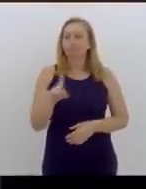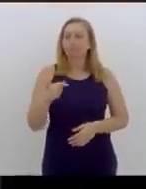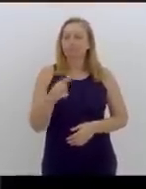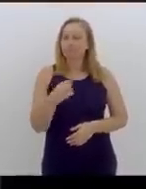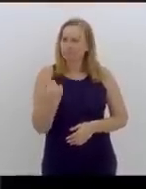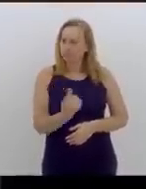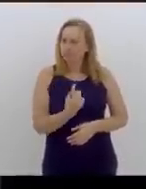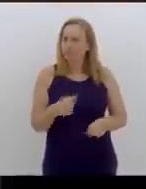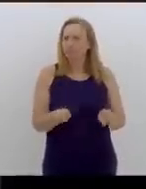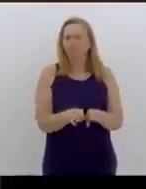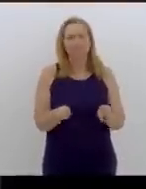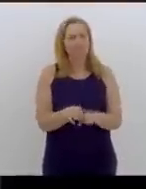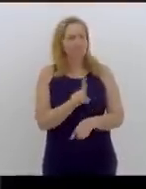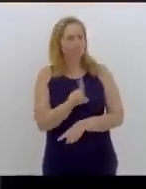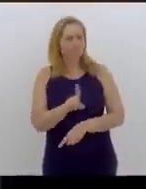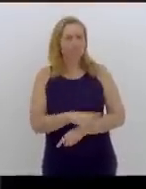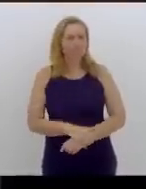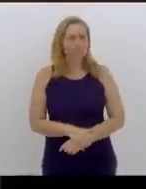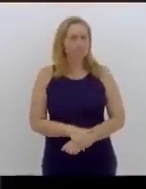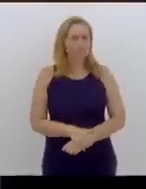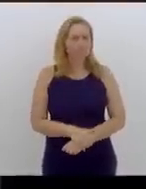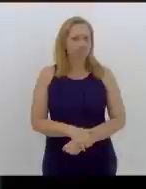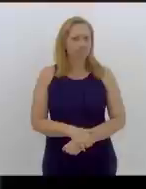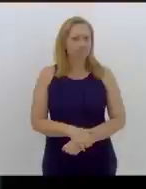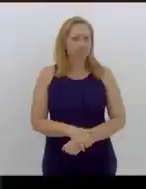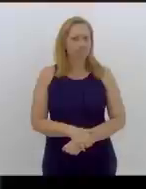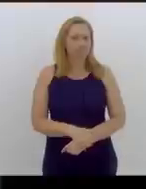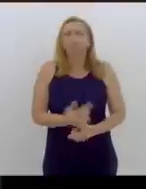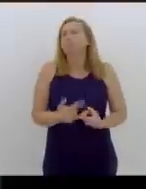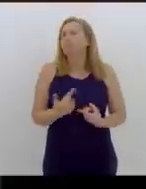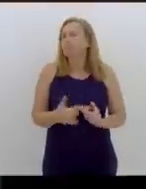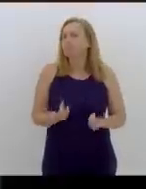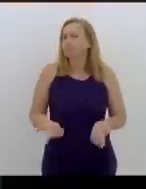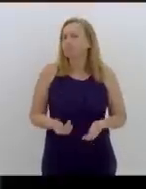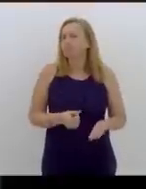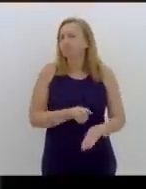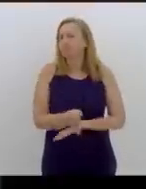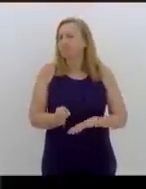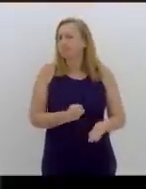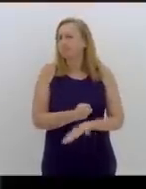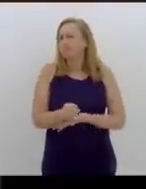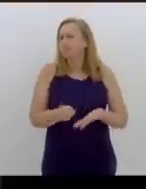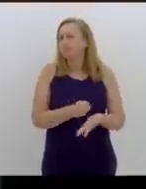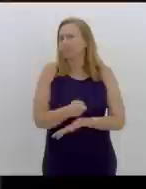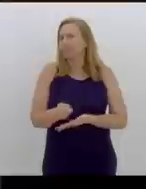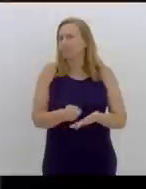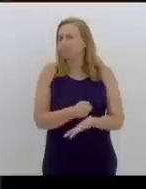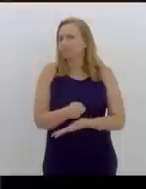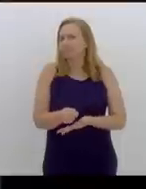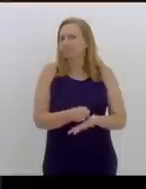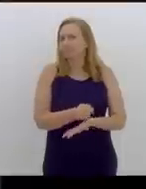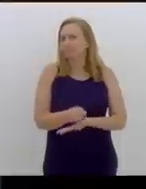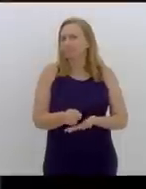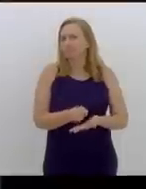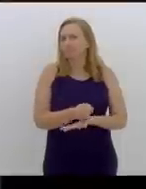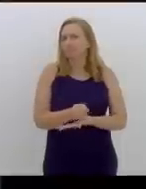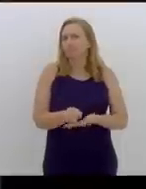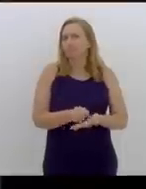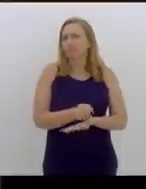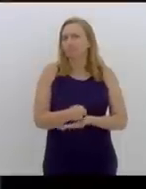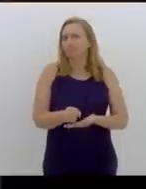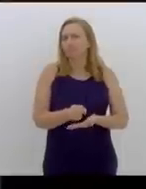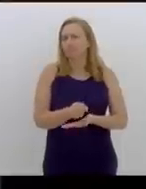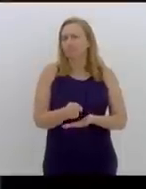nosso também provavelmente acho que não também entendeu porque é a base é a Ralé do sistema